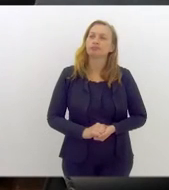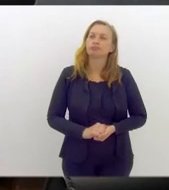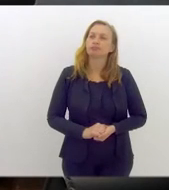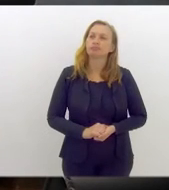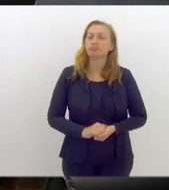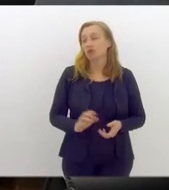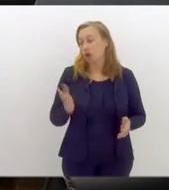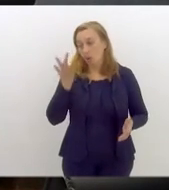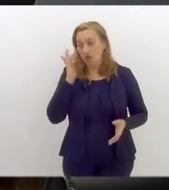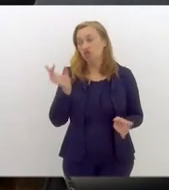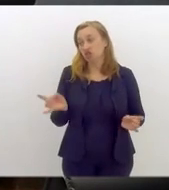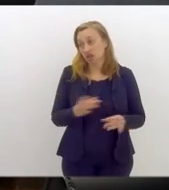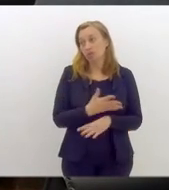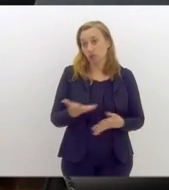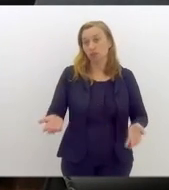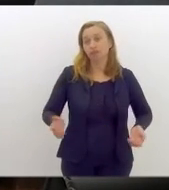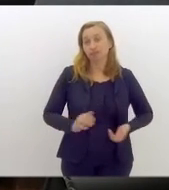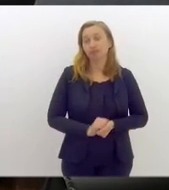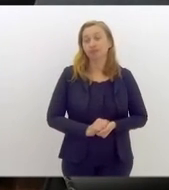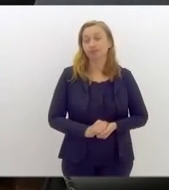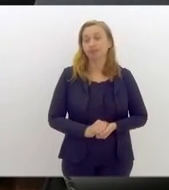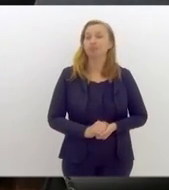Eu acho que já encerrou.